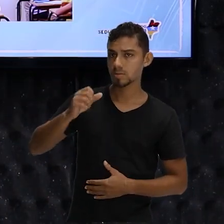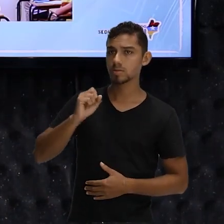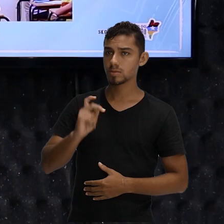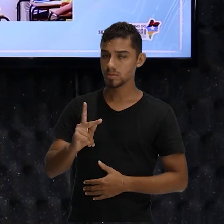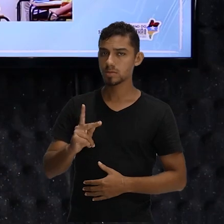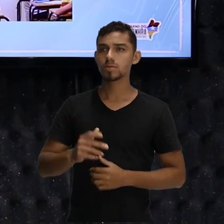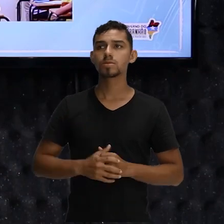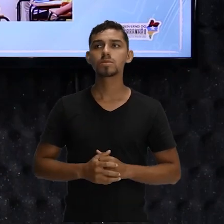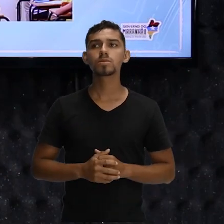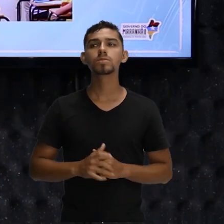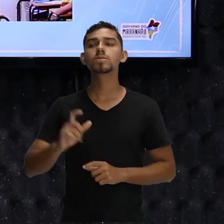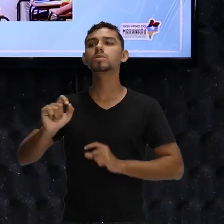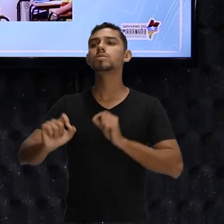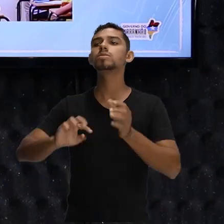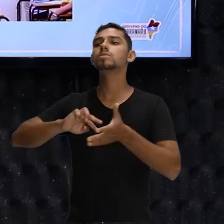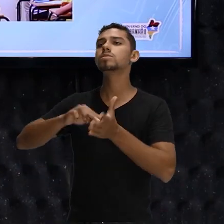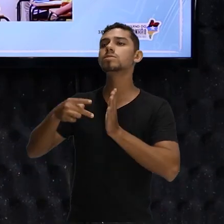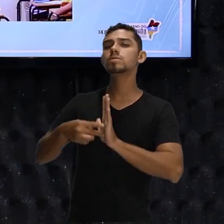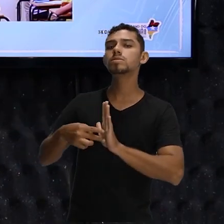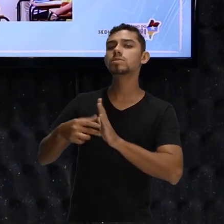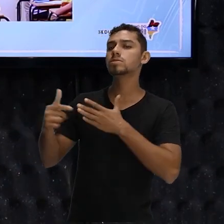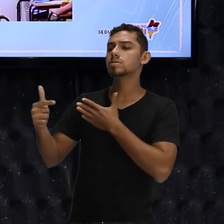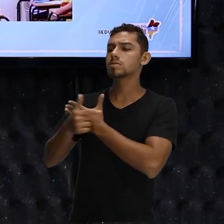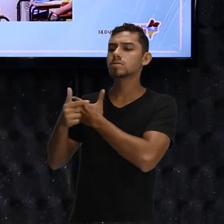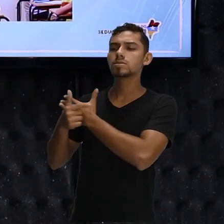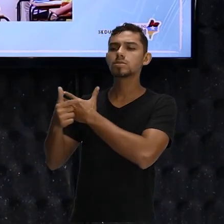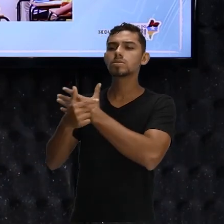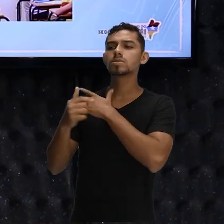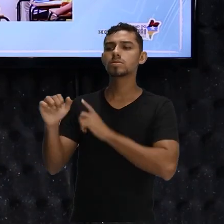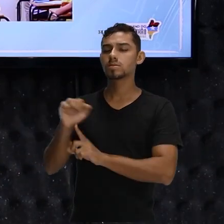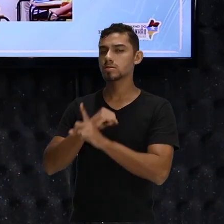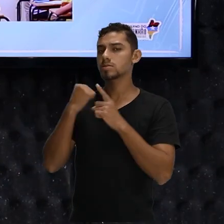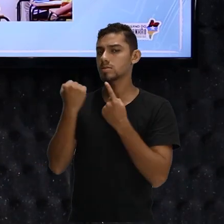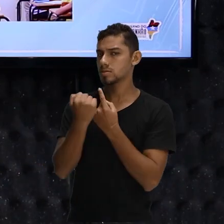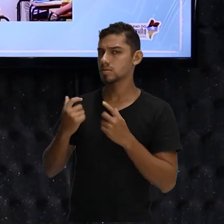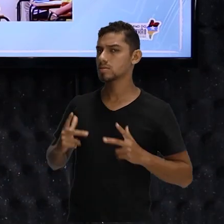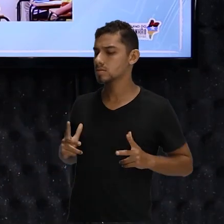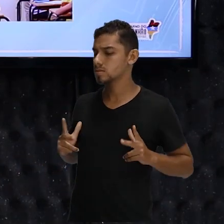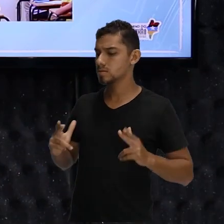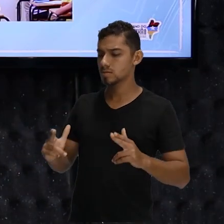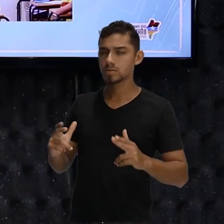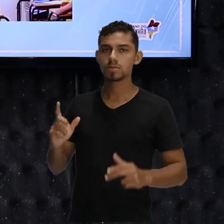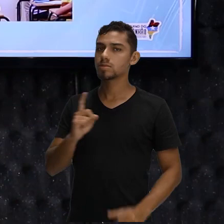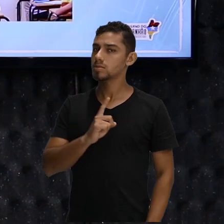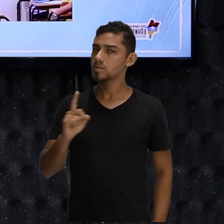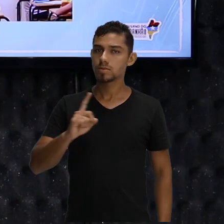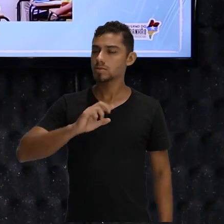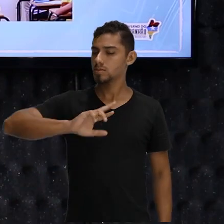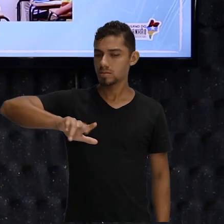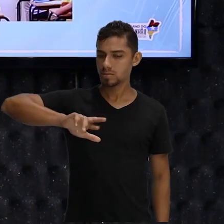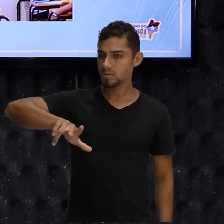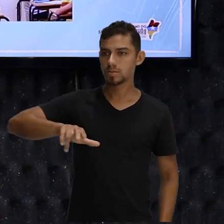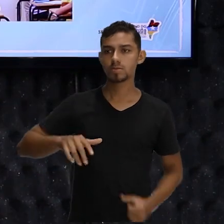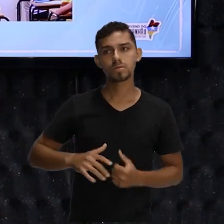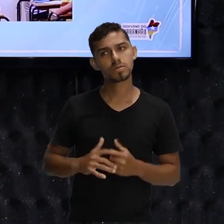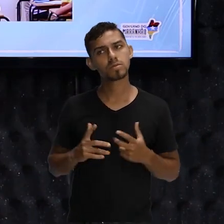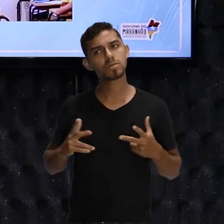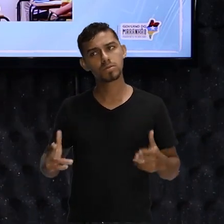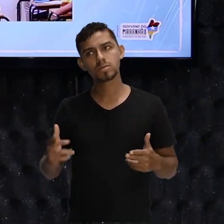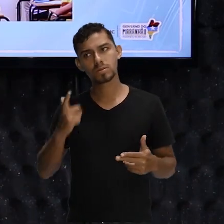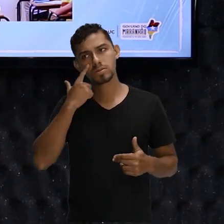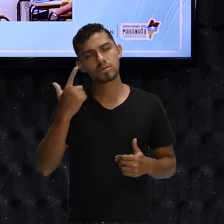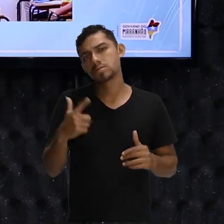Beleza. Mas o que são papéis sociais? É a mesma coisa de status social? Não é não. Porque se fosse a mesma